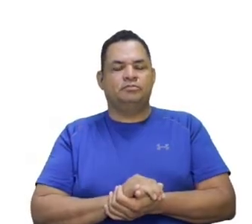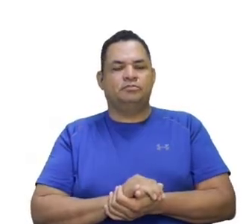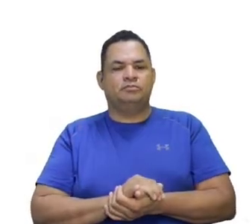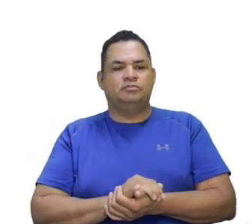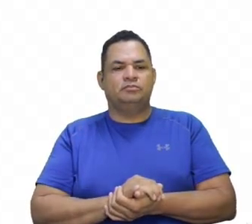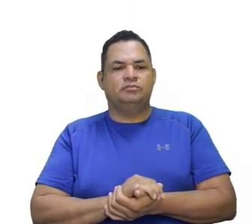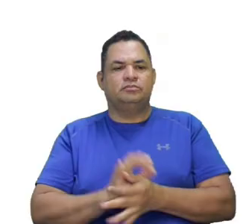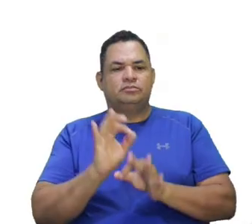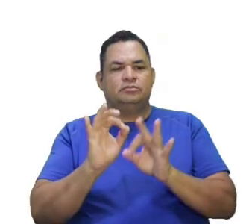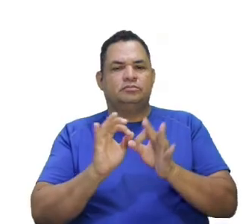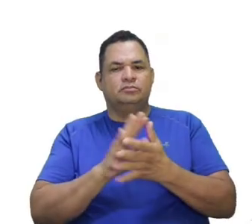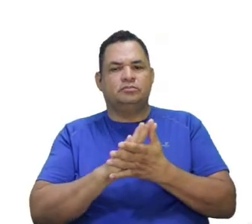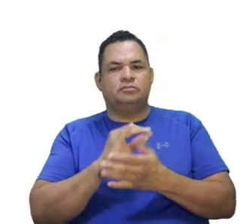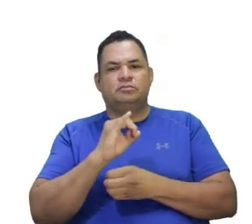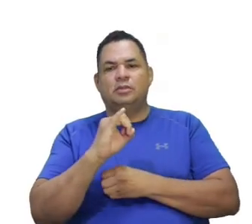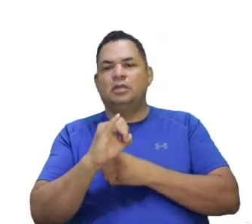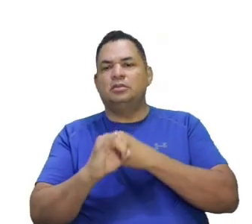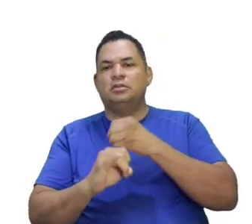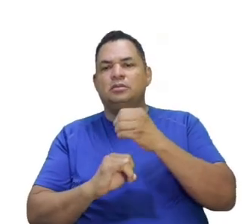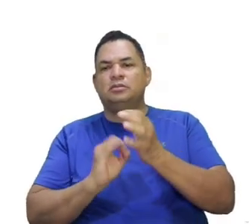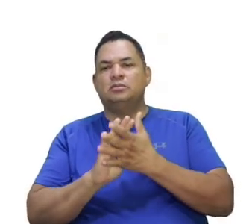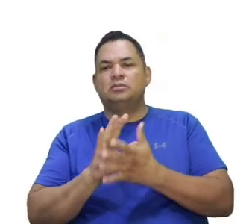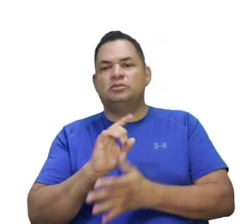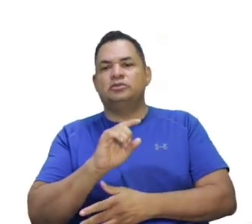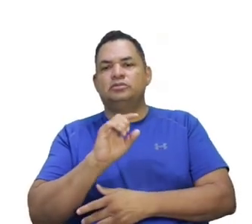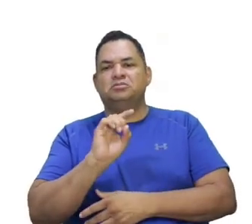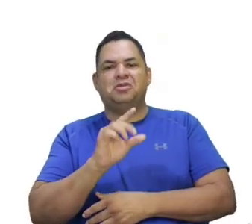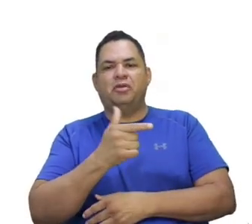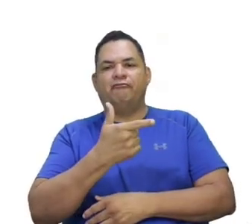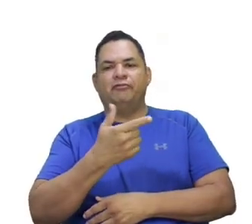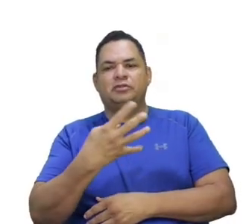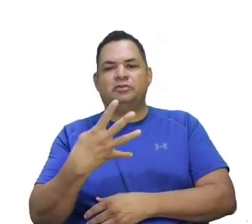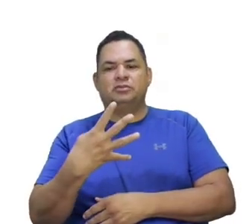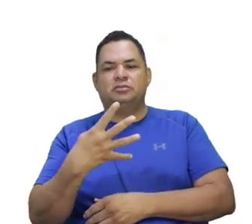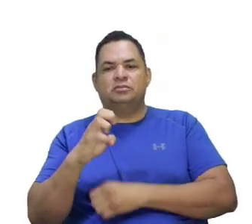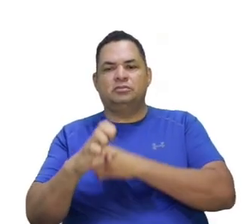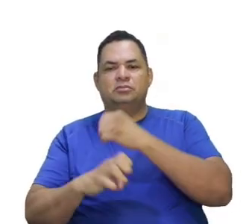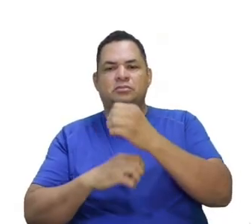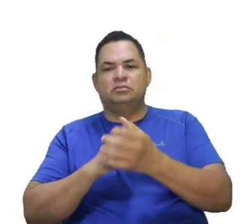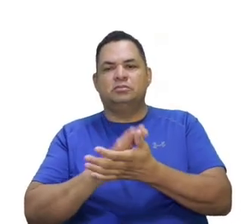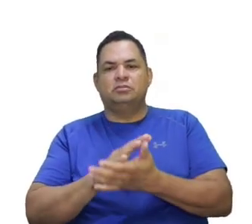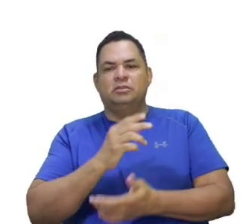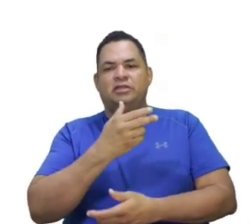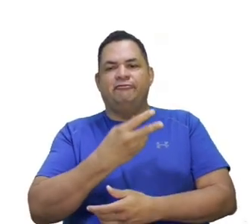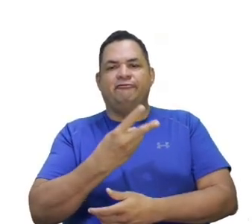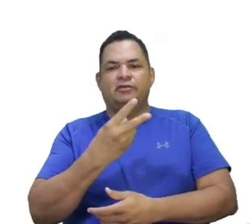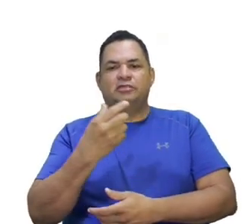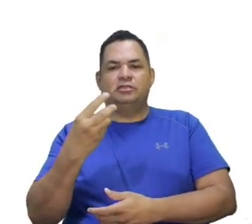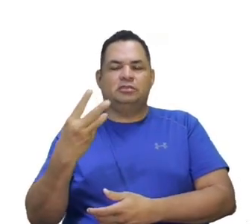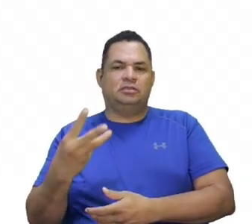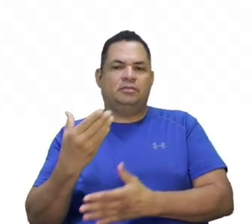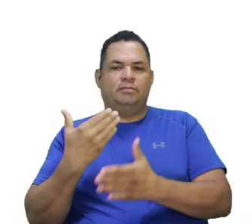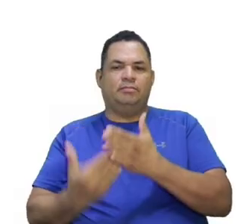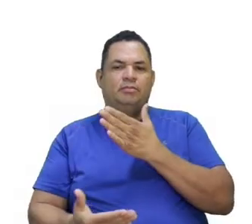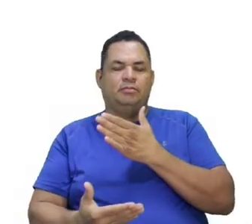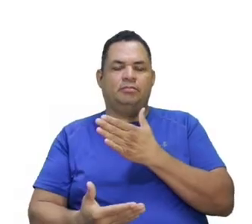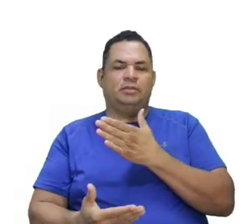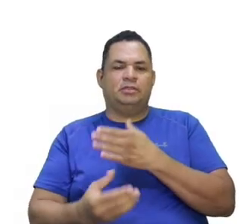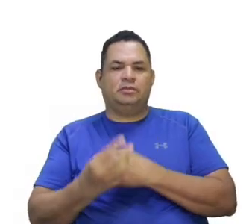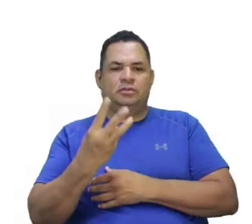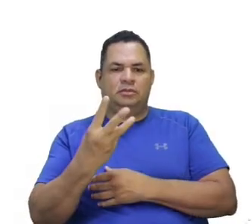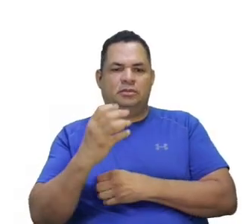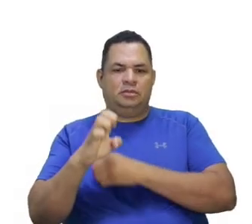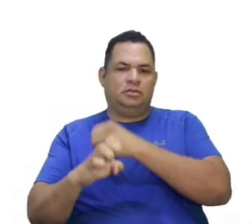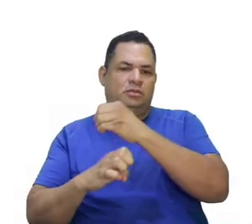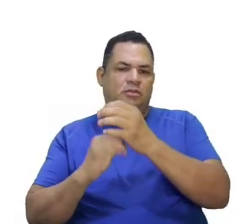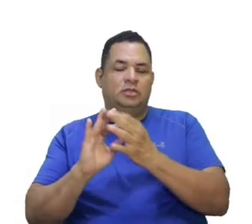distribuição desse íon aqui, ele não tem só 24 elétrons, ele vai ter apenas 23, porque ele perdeu 3